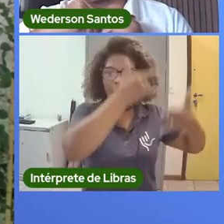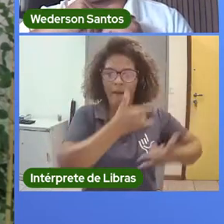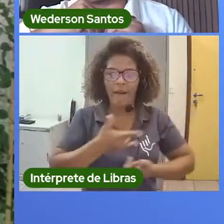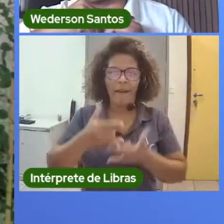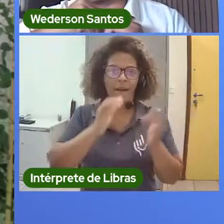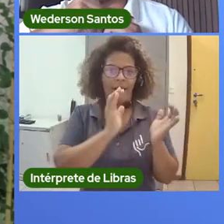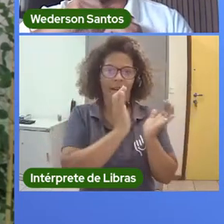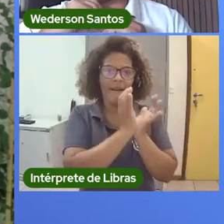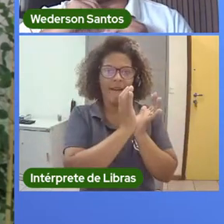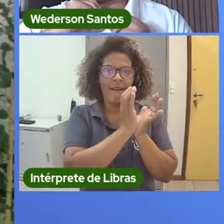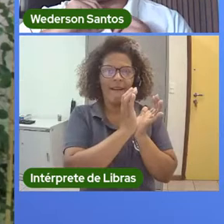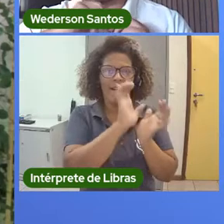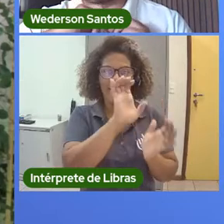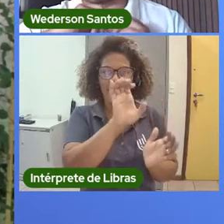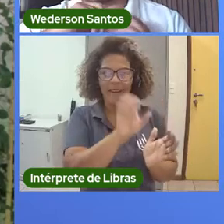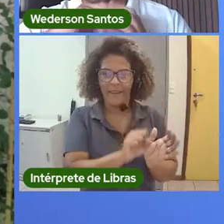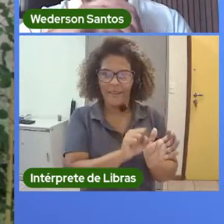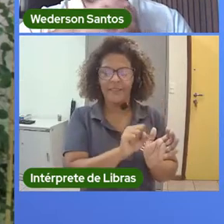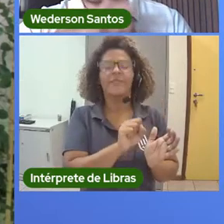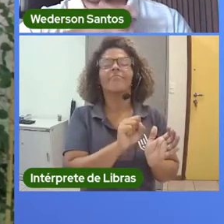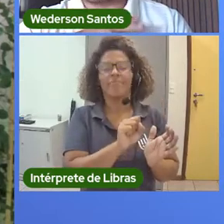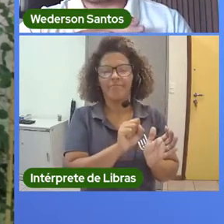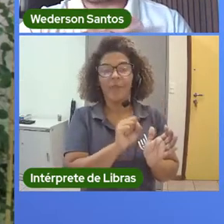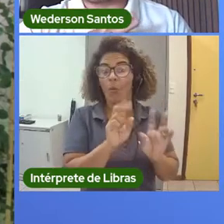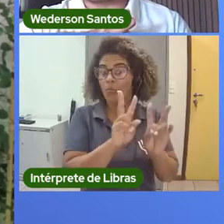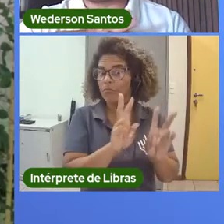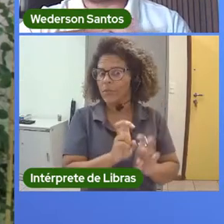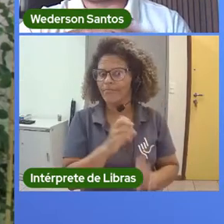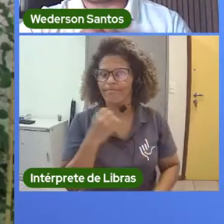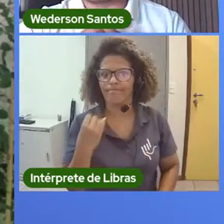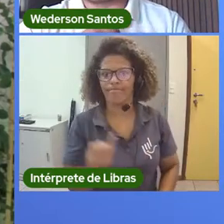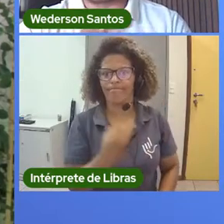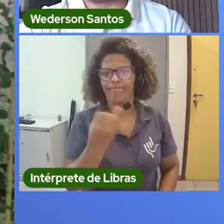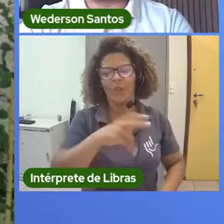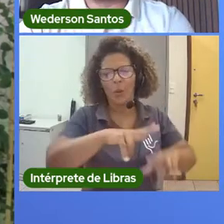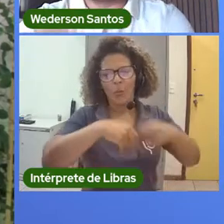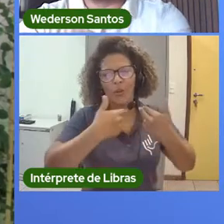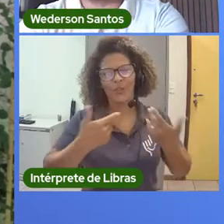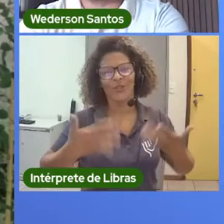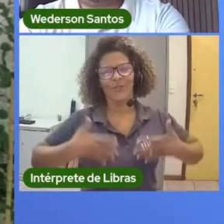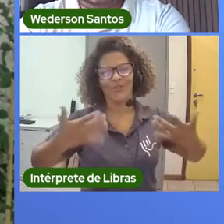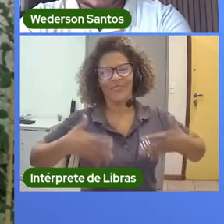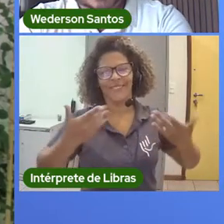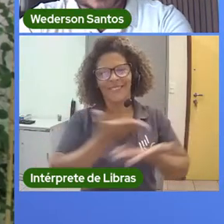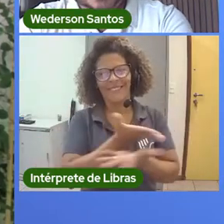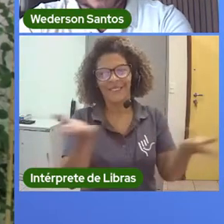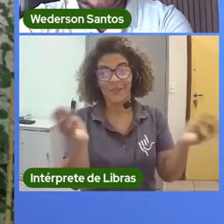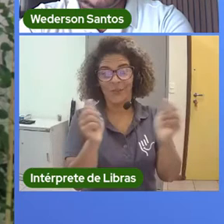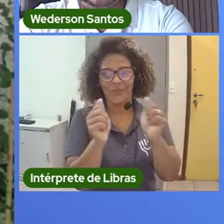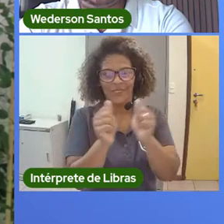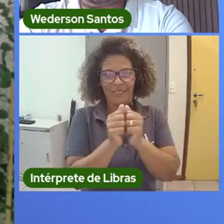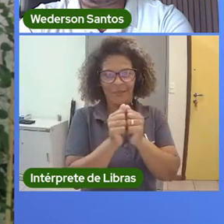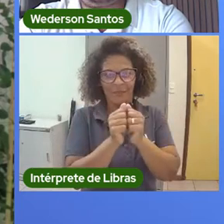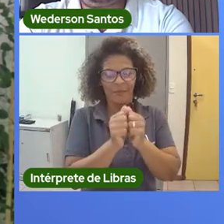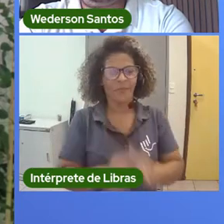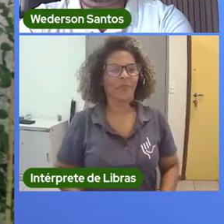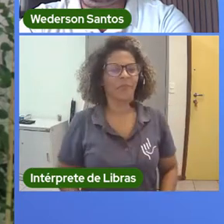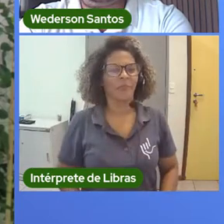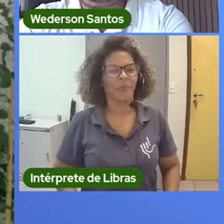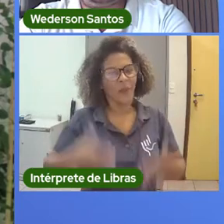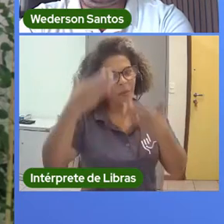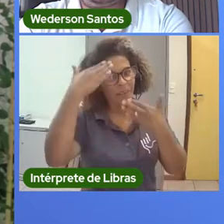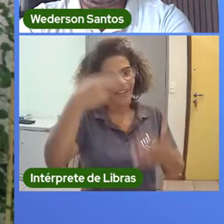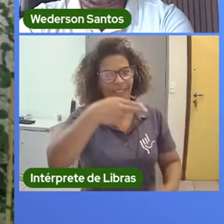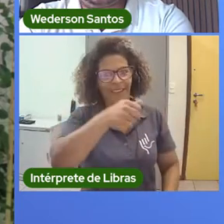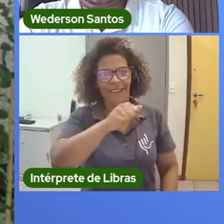APAES, com um tema assim de extrema relevância, né? Então, estou muito contente de estar aqui com todos vocês. Obrigado, Nayara. Vamos juntos